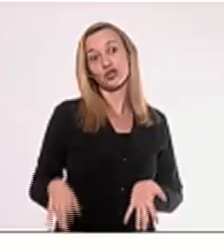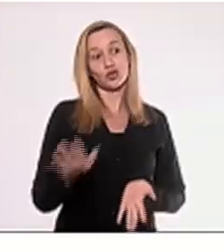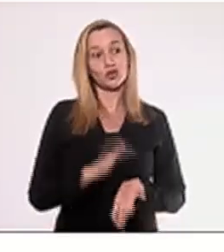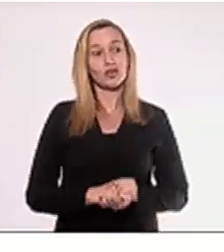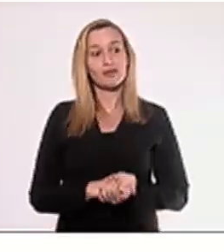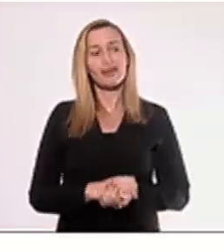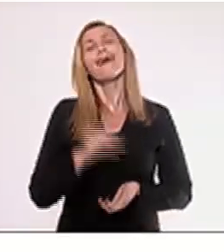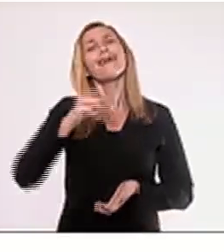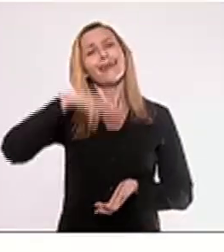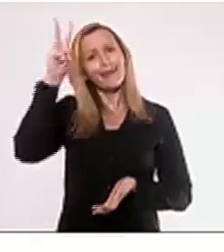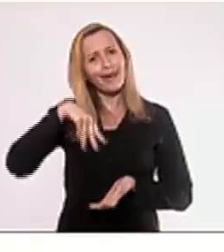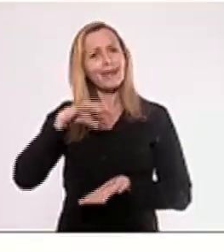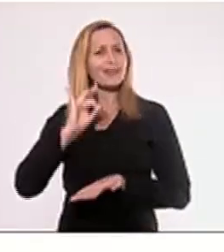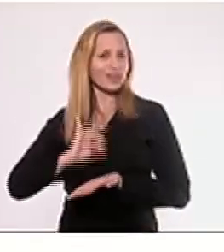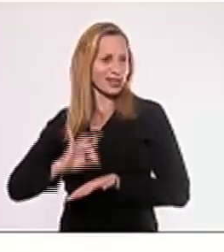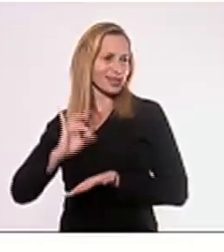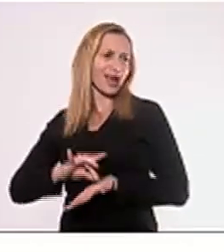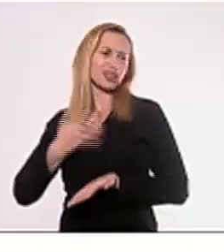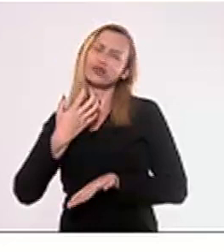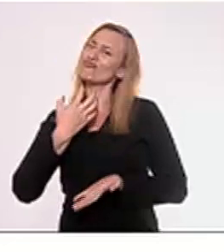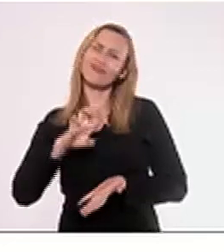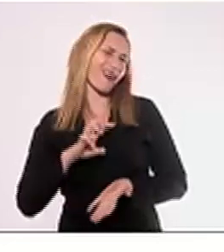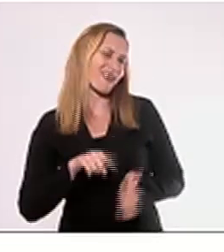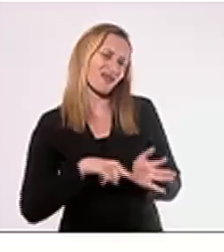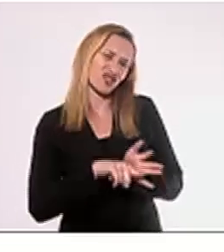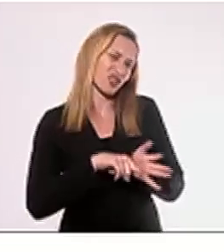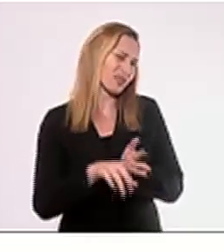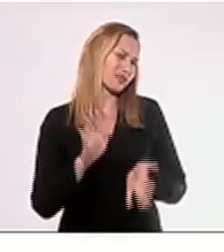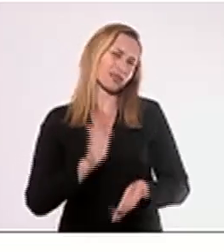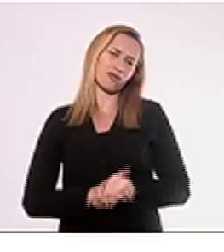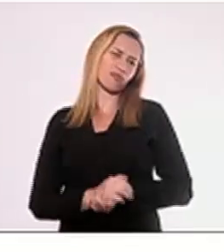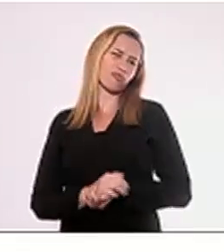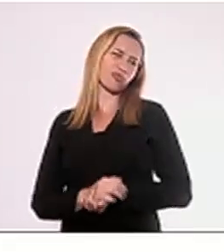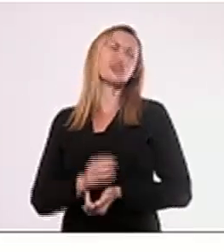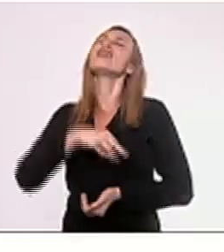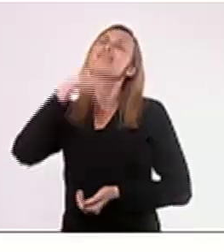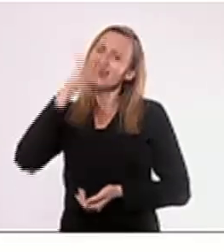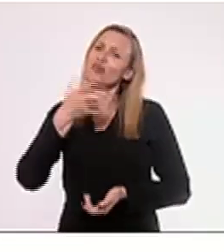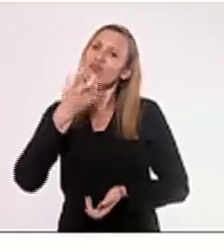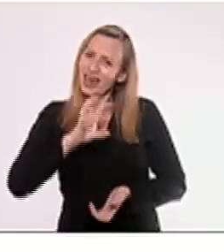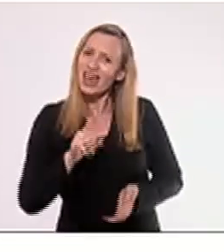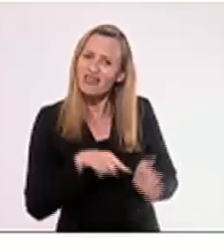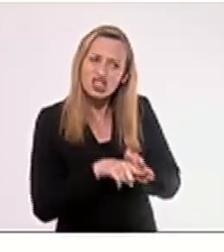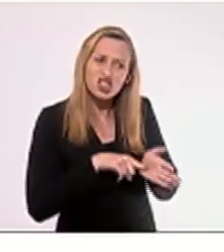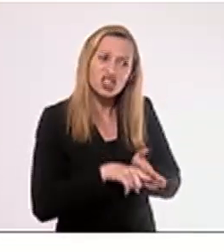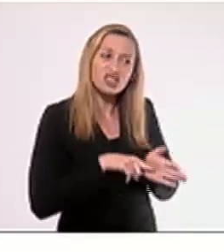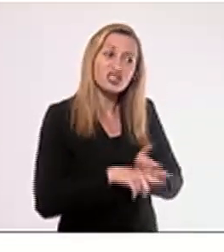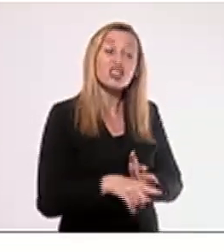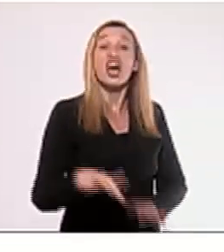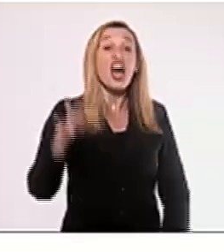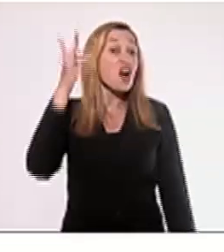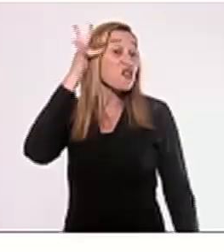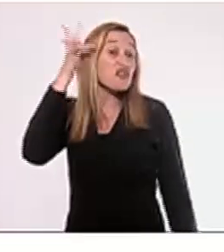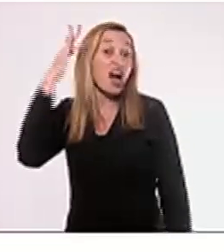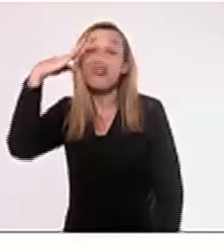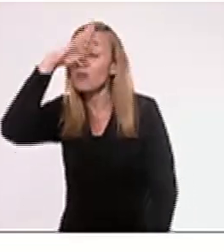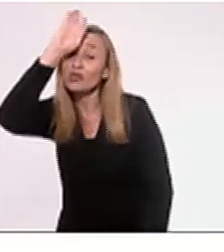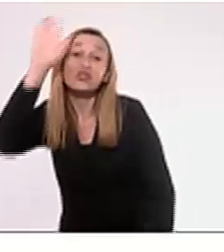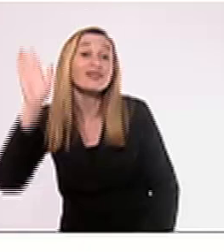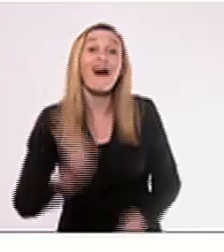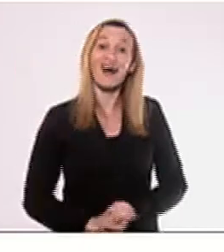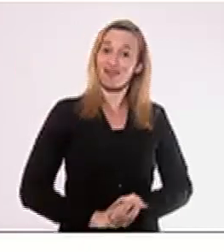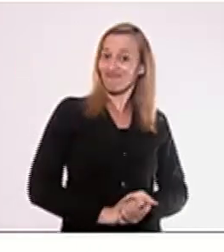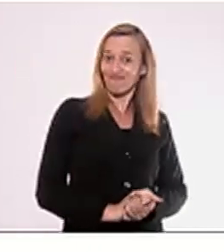que quem, na verdade, não quer investigação, quem não quer investigação é o Flávio Bolsonaro.